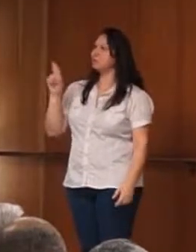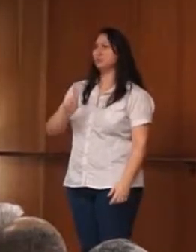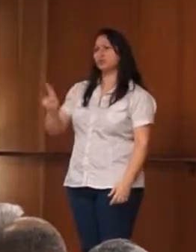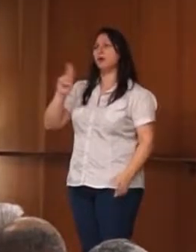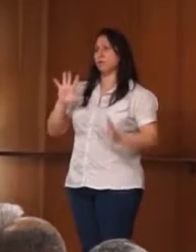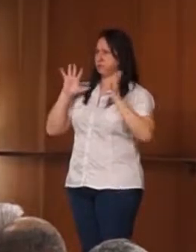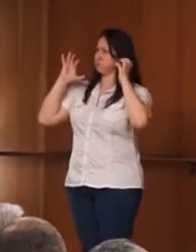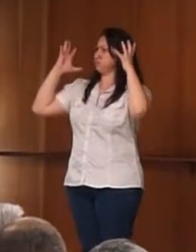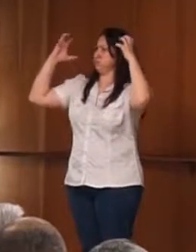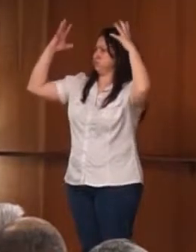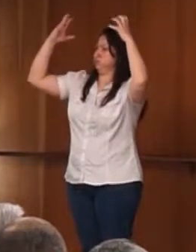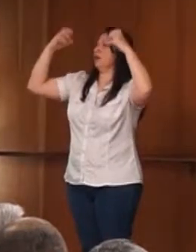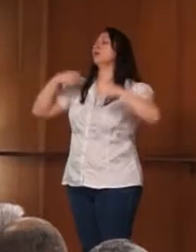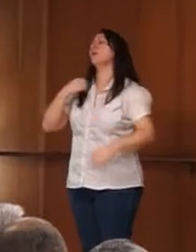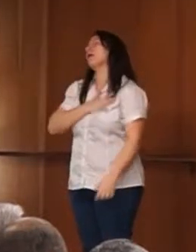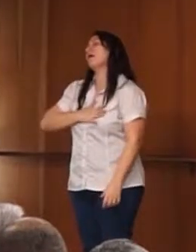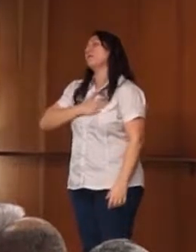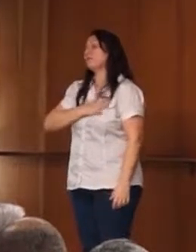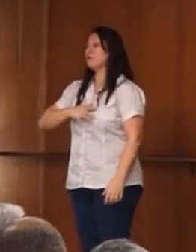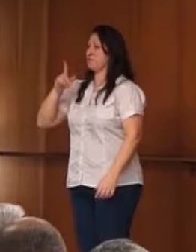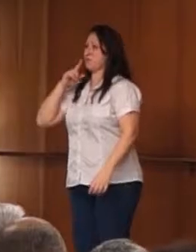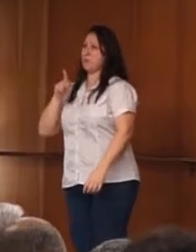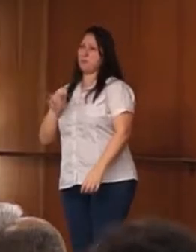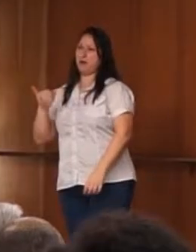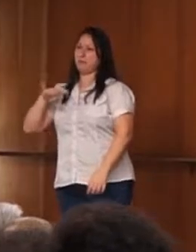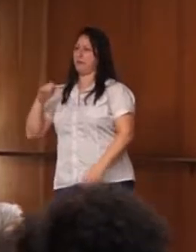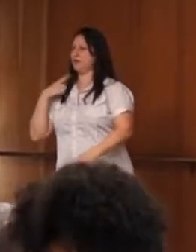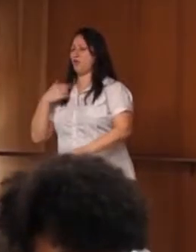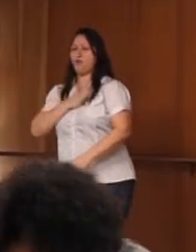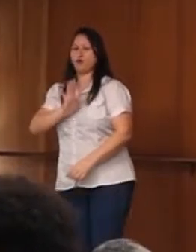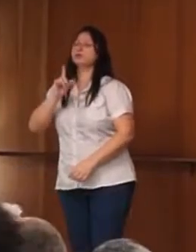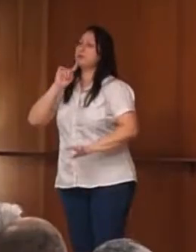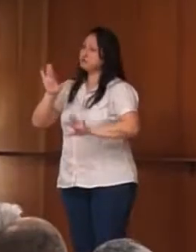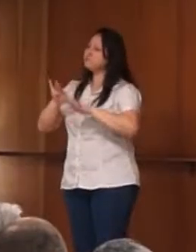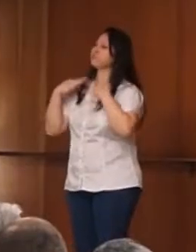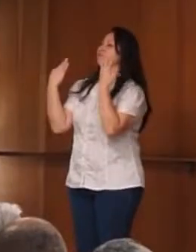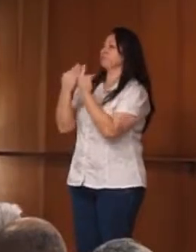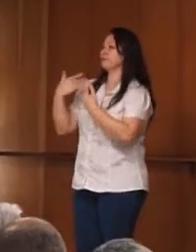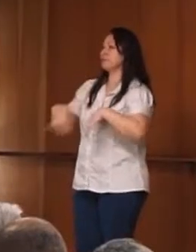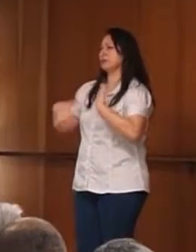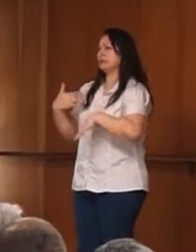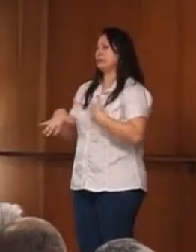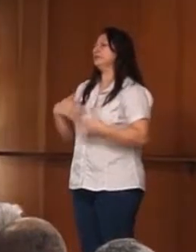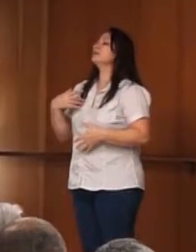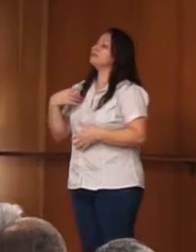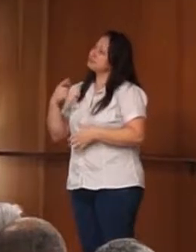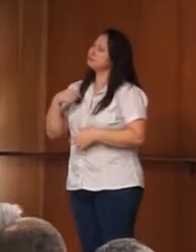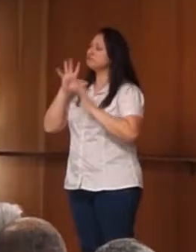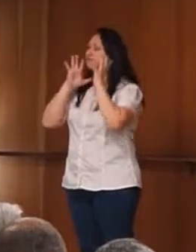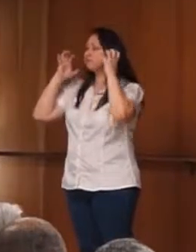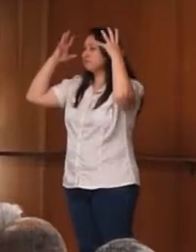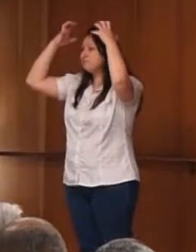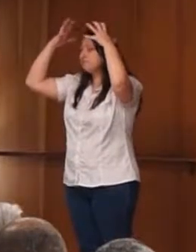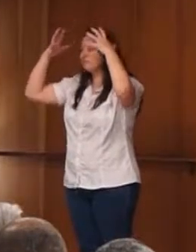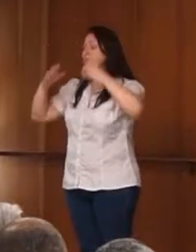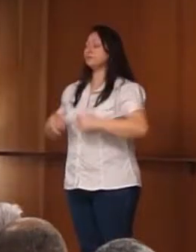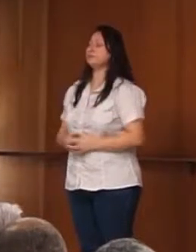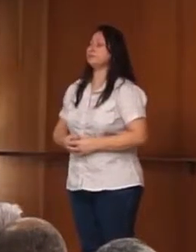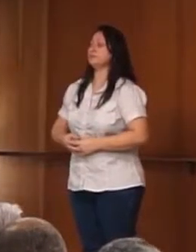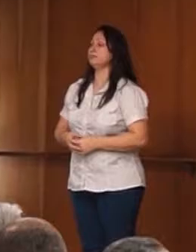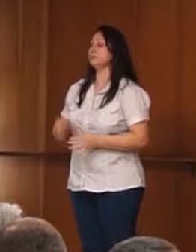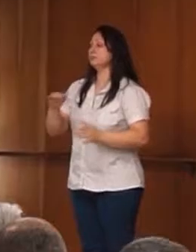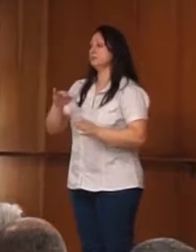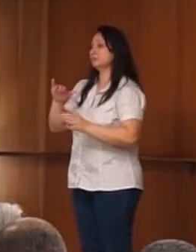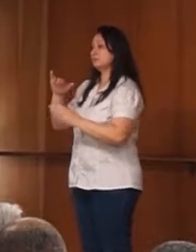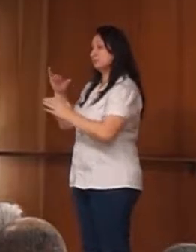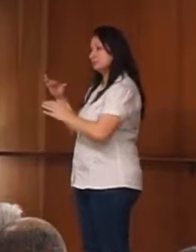Black Power. Meus pais não gostavam muito, mas eu adorava usar Black Power. Enfim, eu estou falando isso porque eu